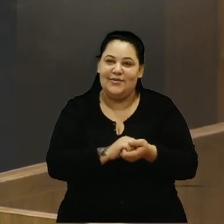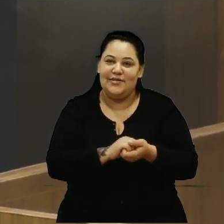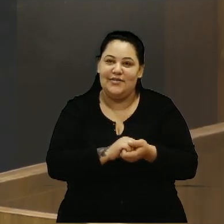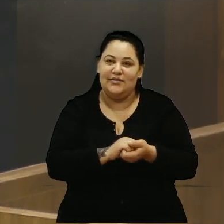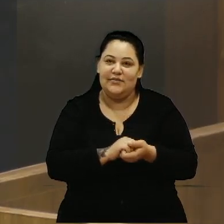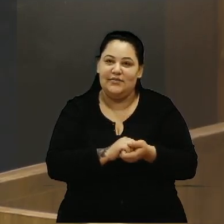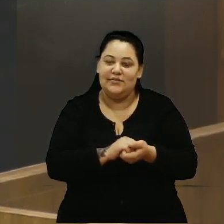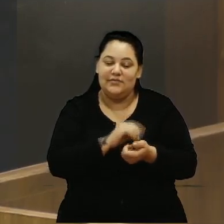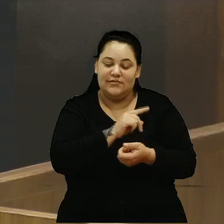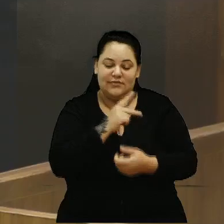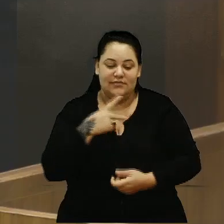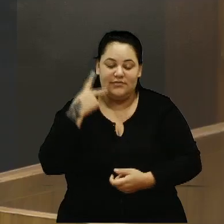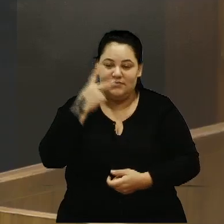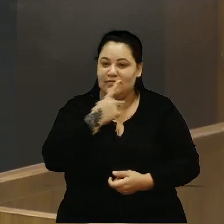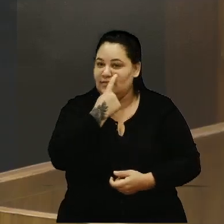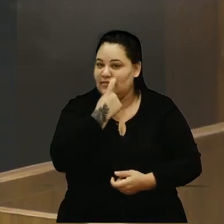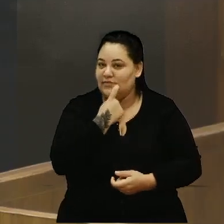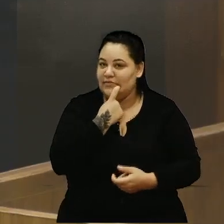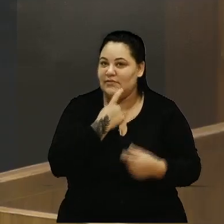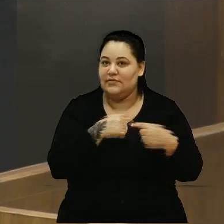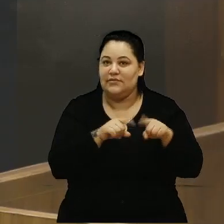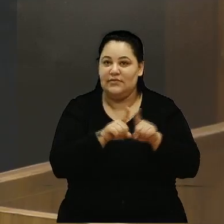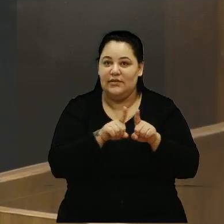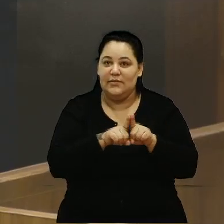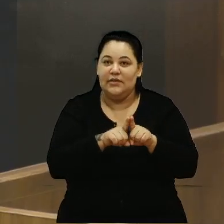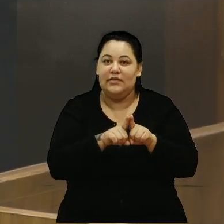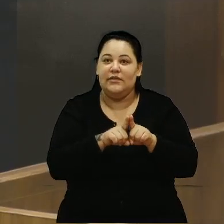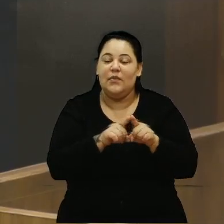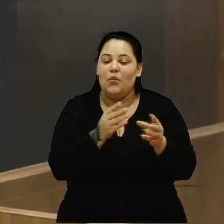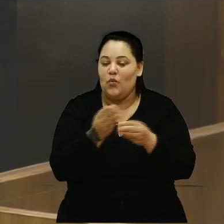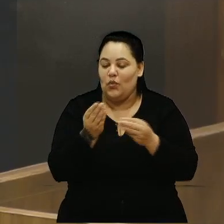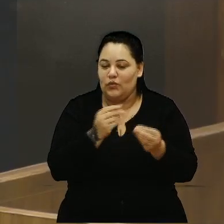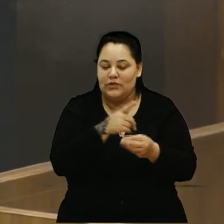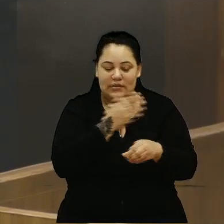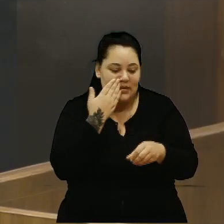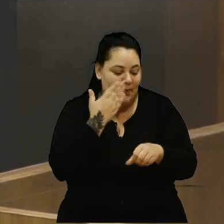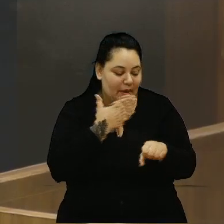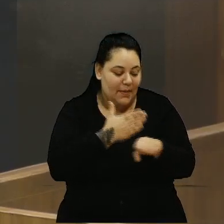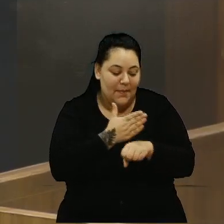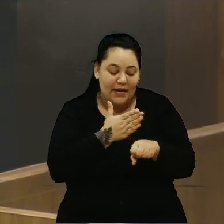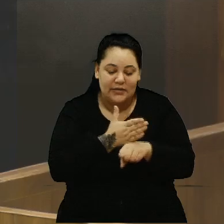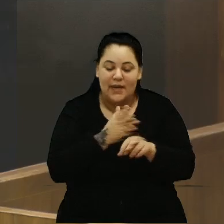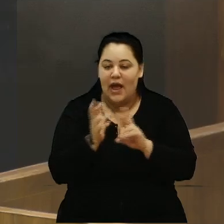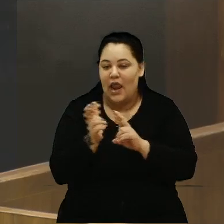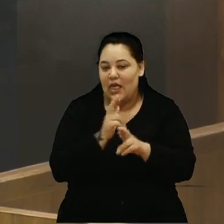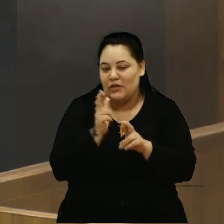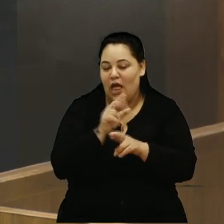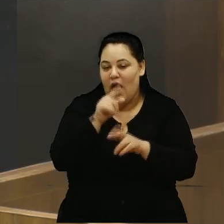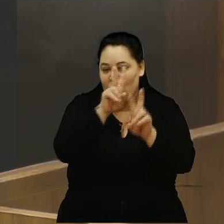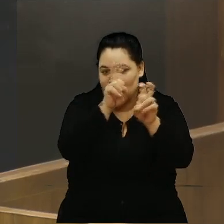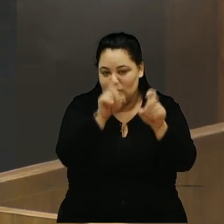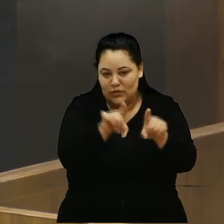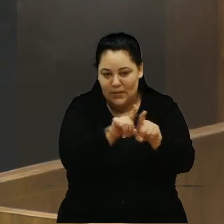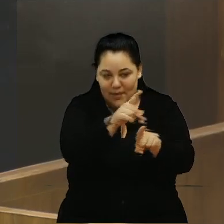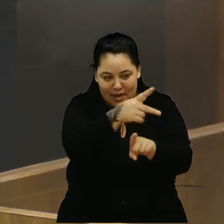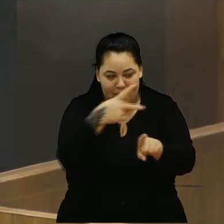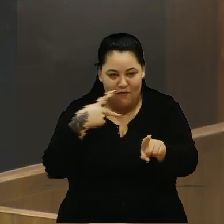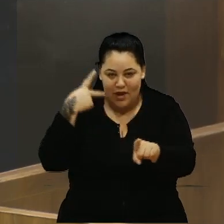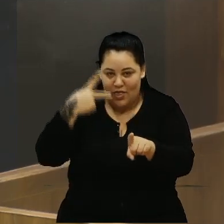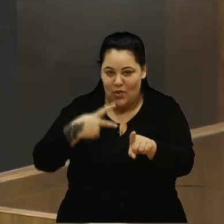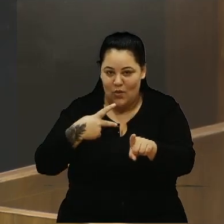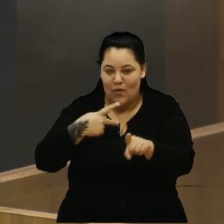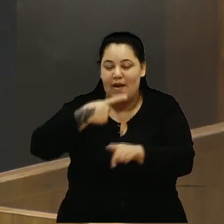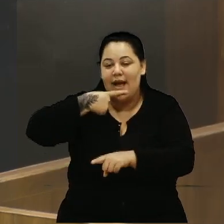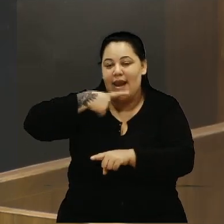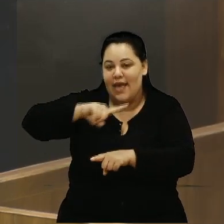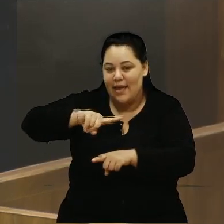O vereador Petrini, que contribuiu bastante para a nossa reunião ali, trazendo sugestão. Também o vereador